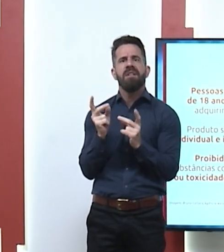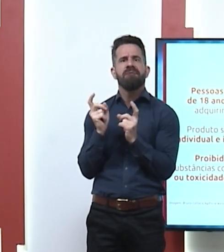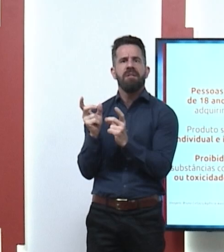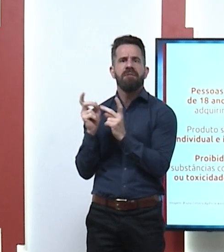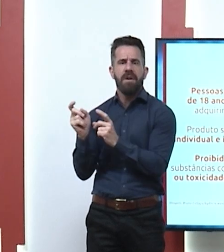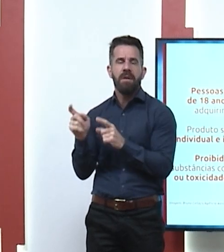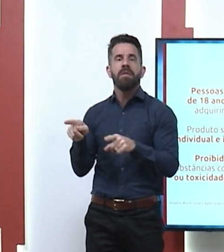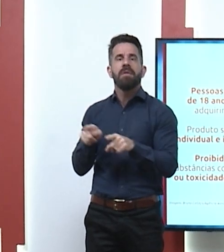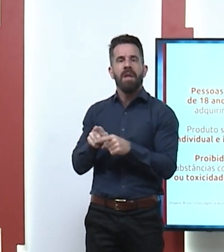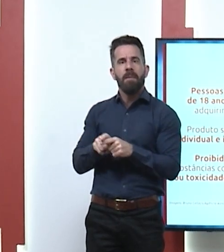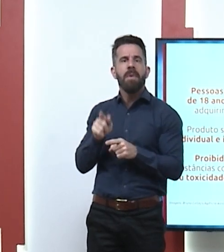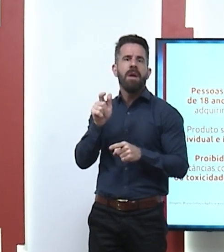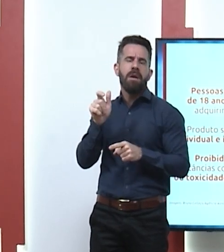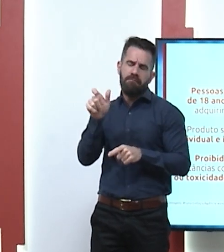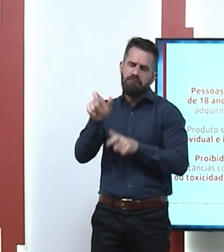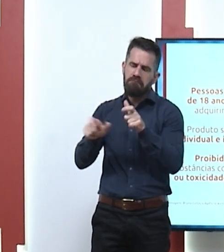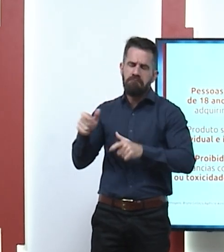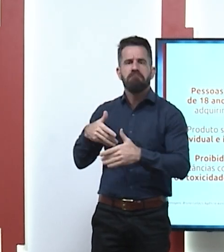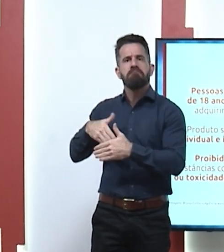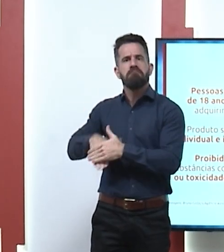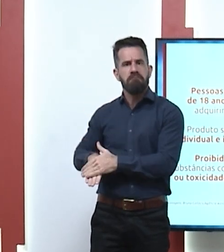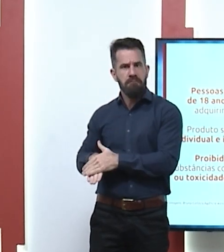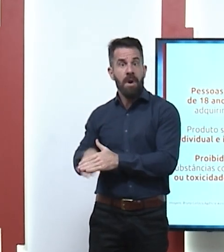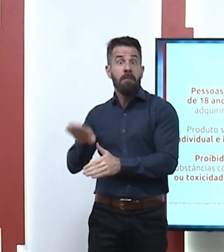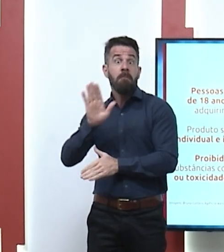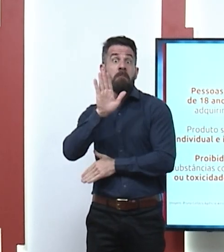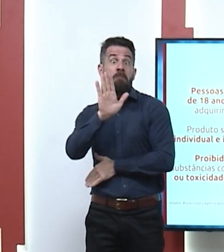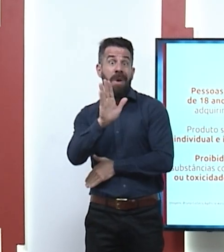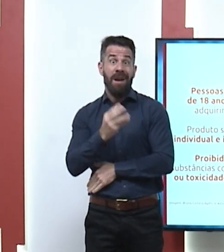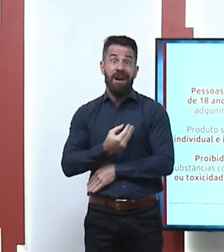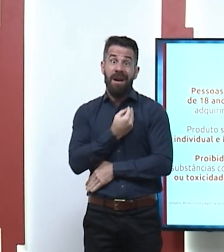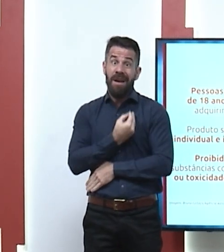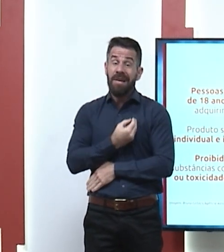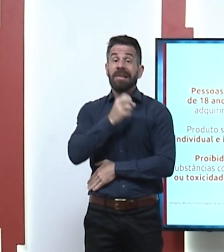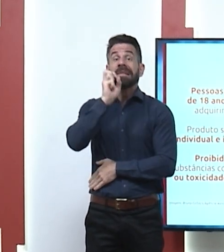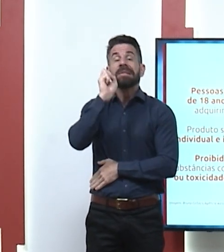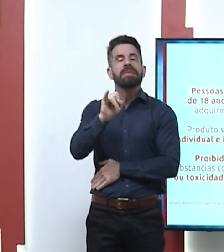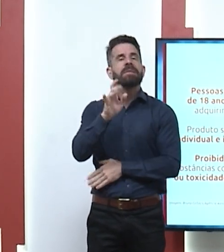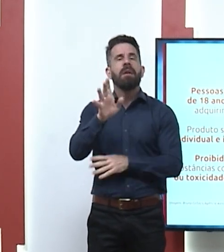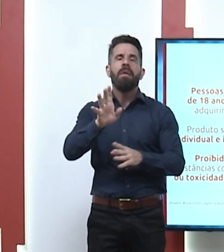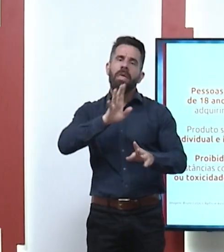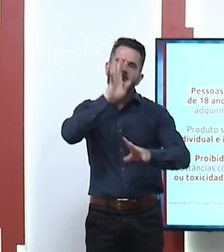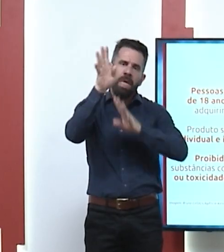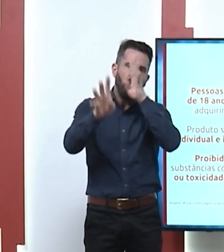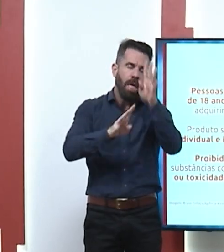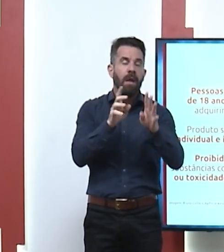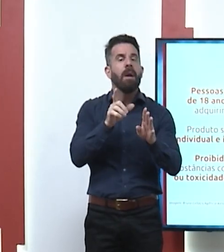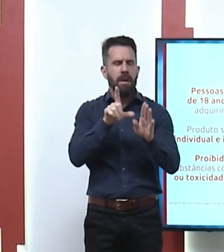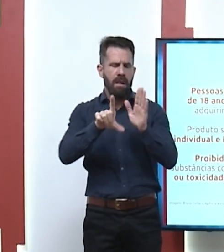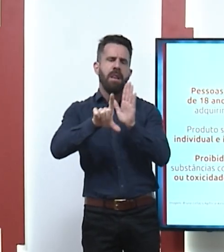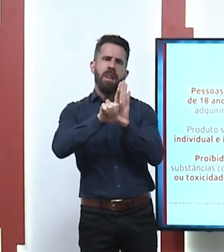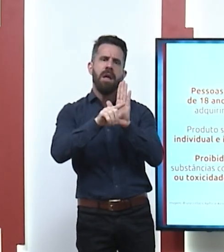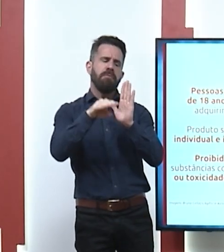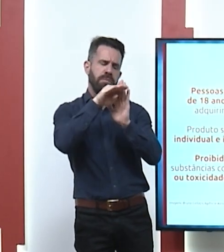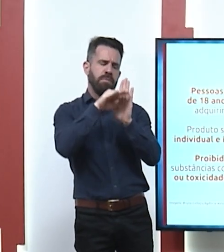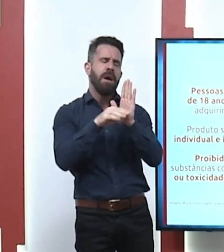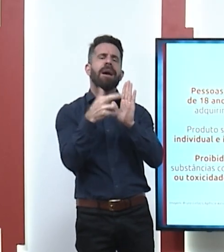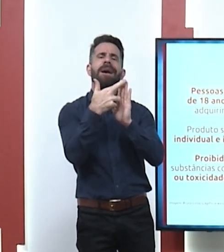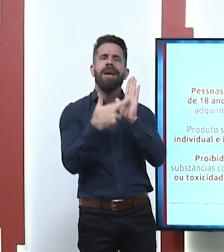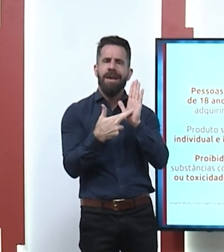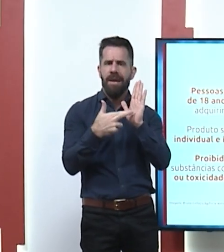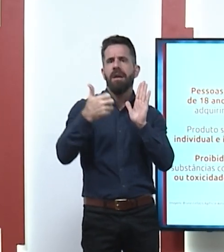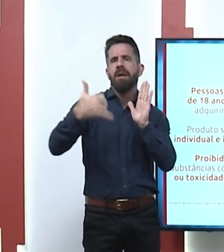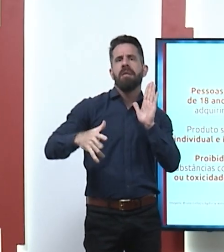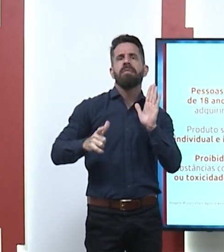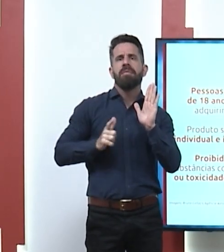prevê penalidades para quem utilizá-lo de forma fora do que é previsto pela lei. Pelo texto, as